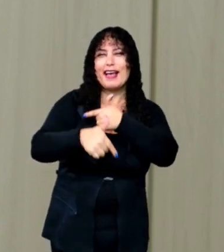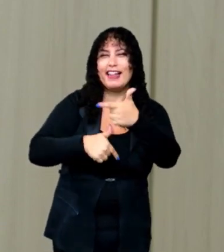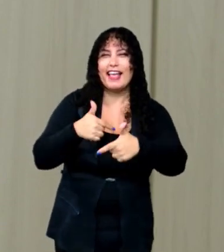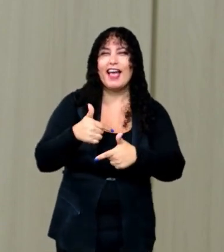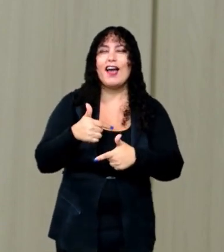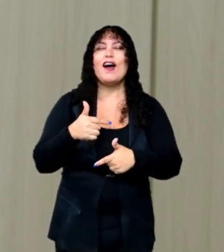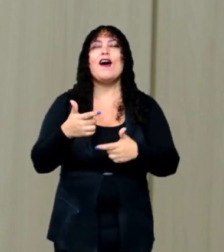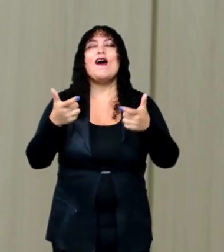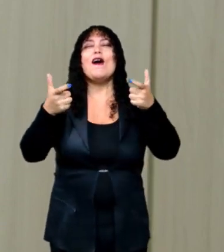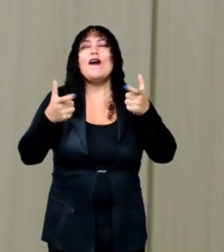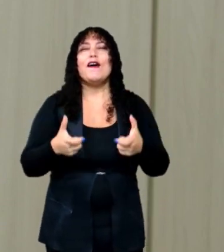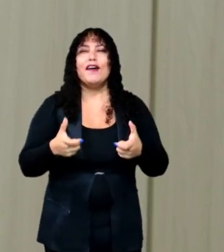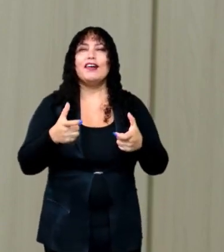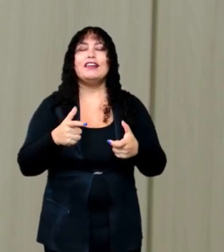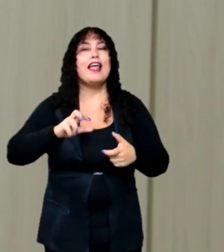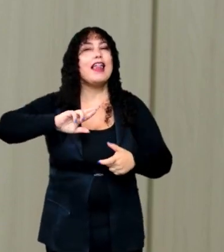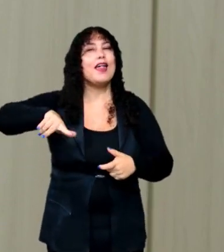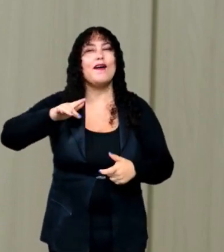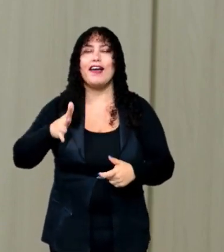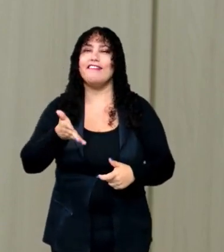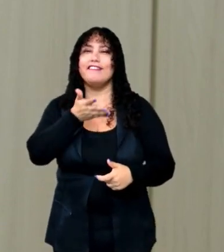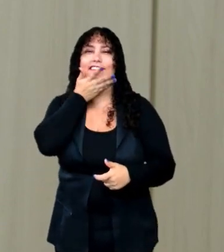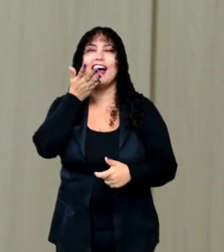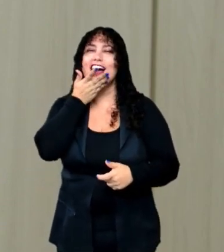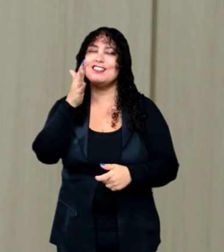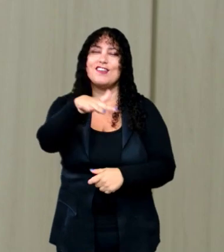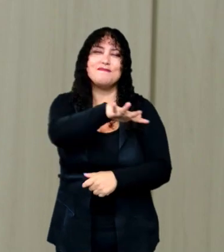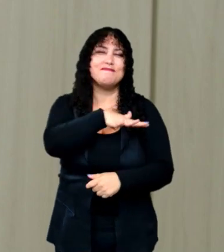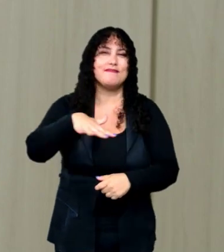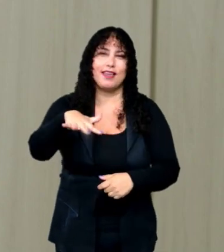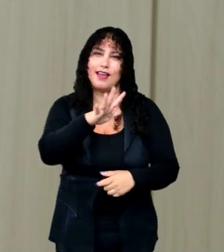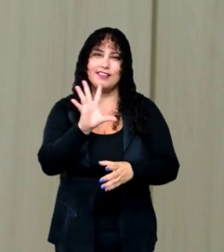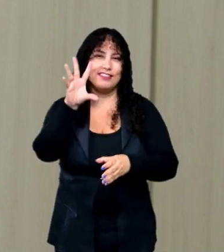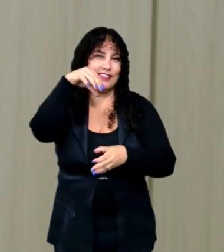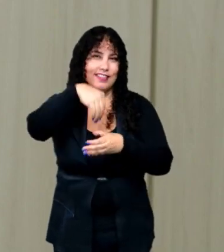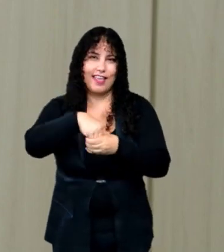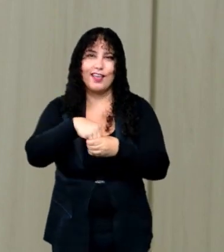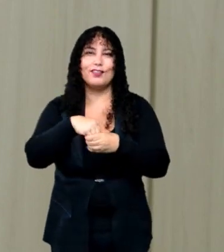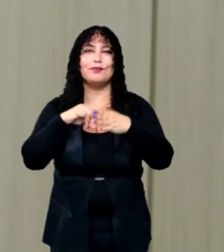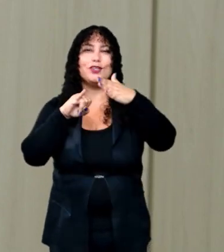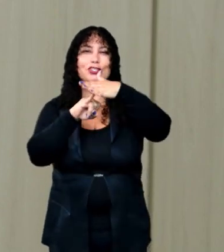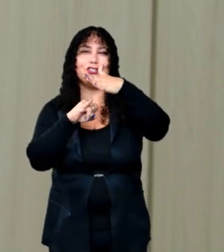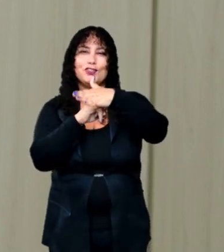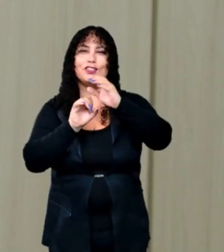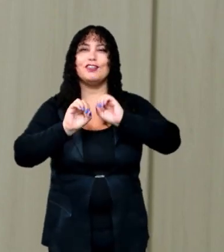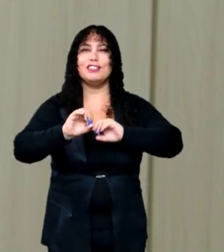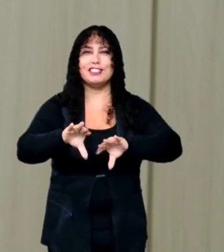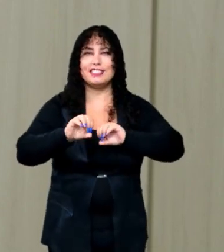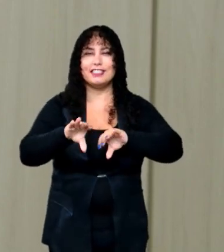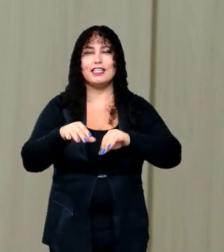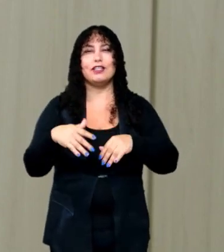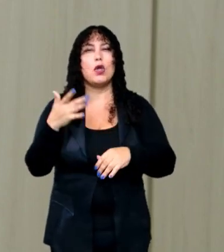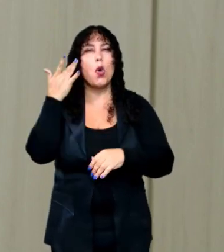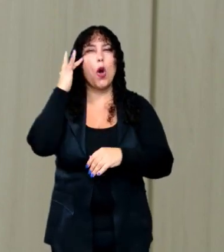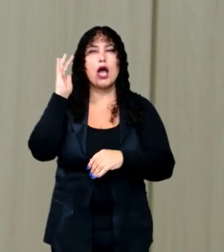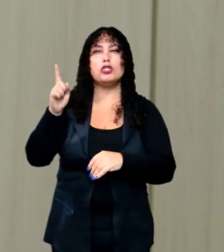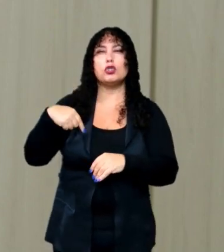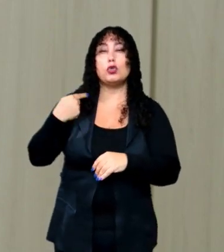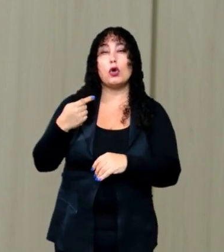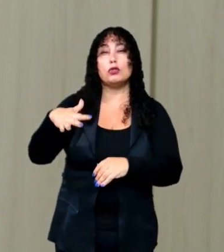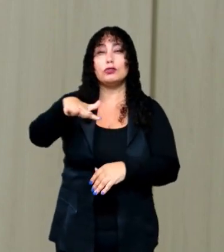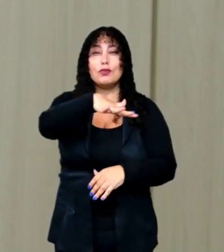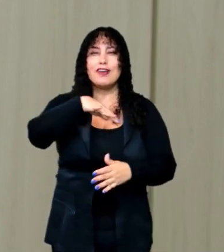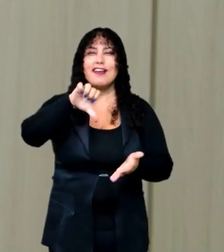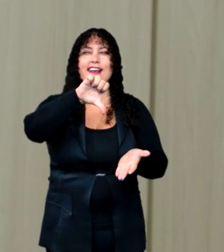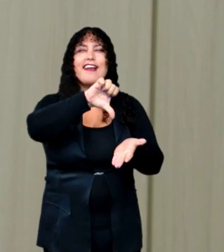onde a gente tem... E não é fácil a gente conseguir um ambiente desse dentro de uma instituição de ensino, né? E eu acho que o nosso campus,